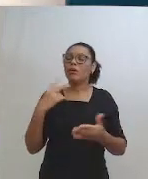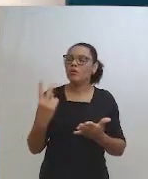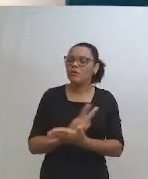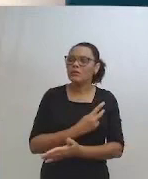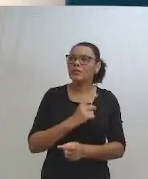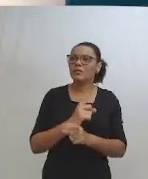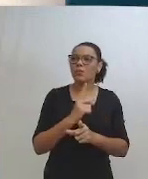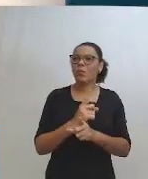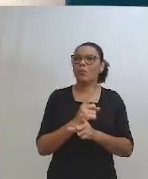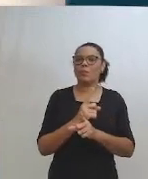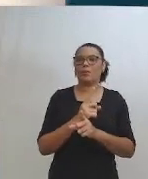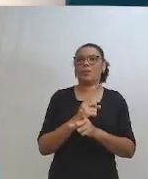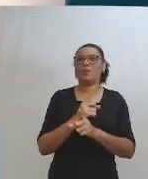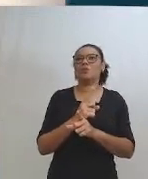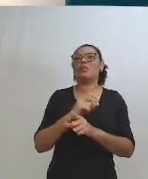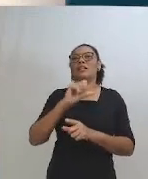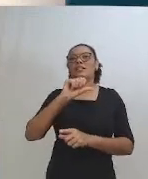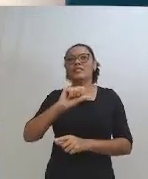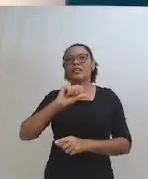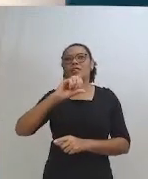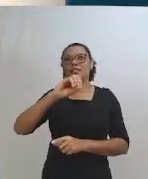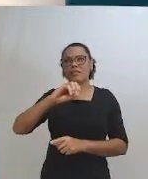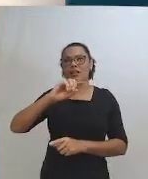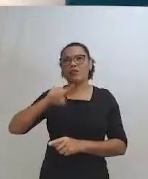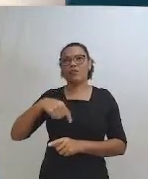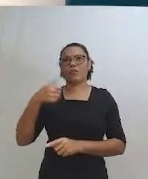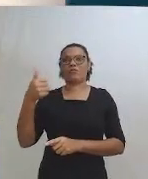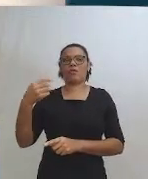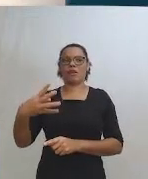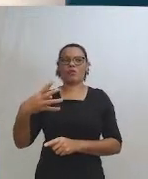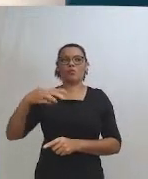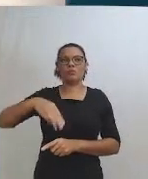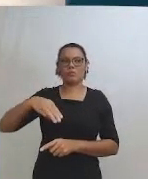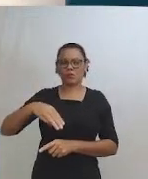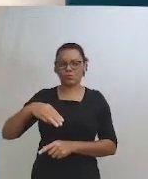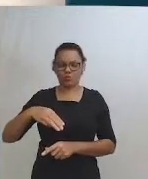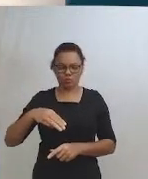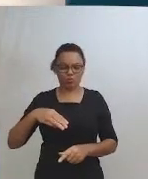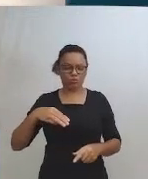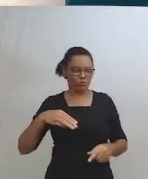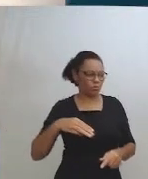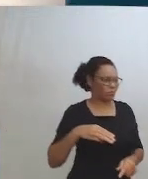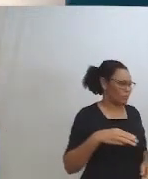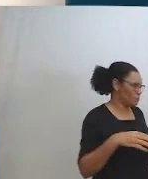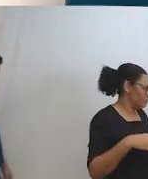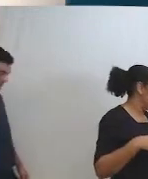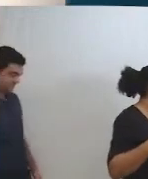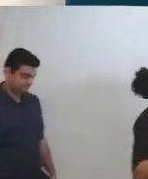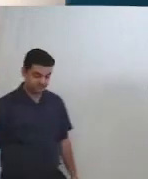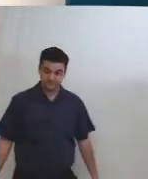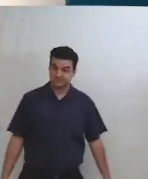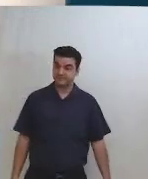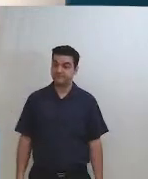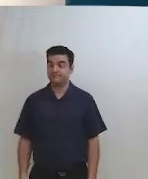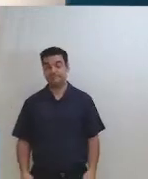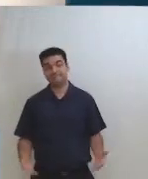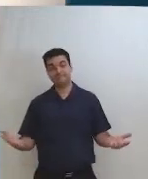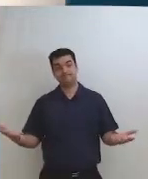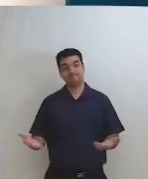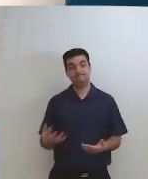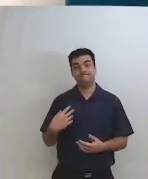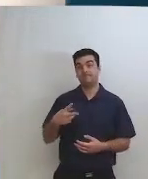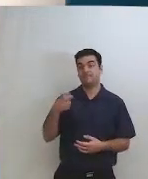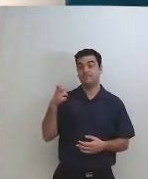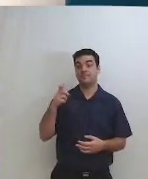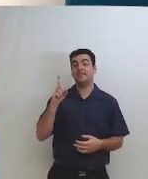de 0,14 minutos. Tais constatações, excelências, evidenciam a supressão